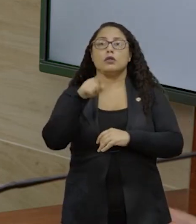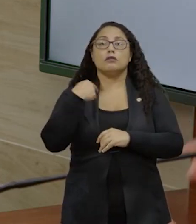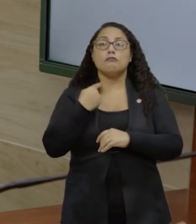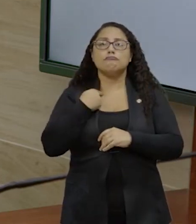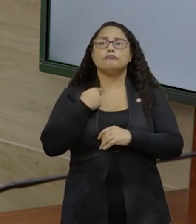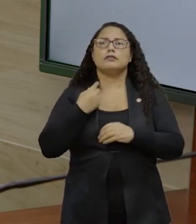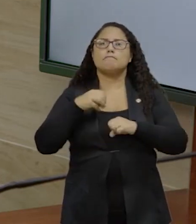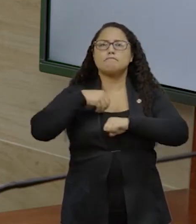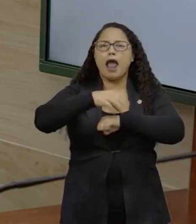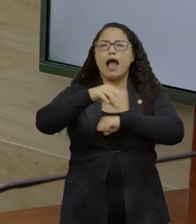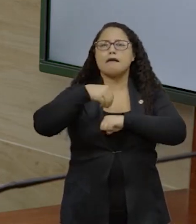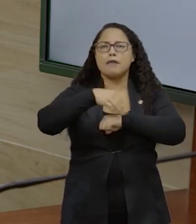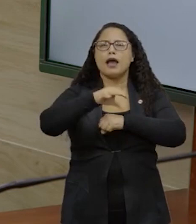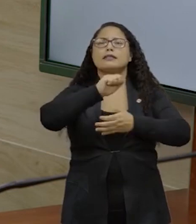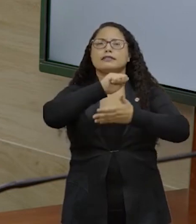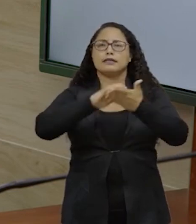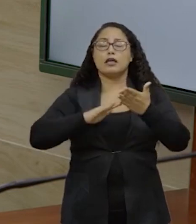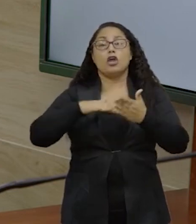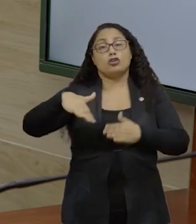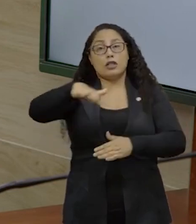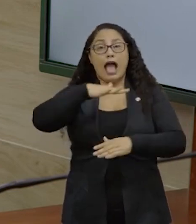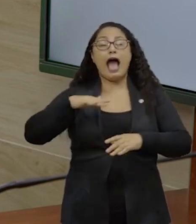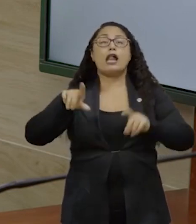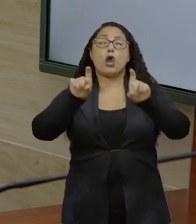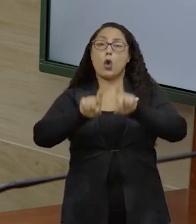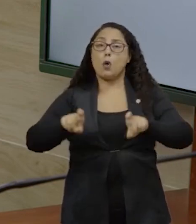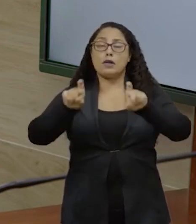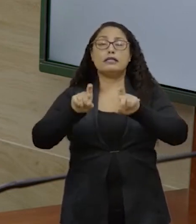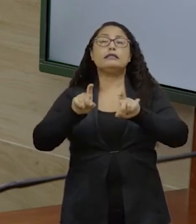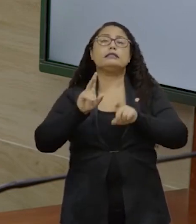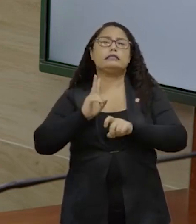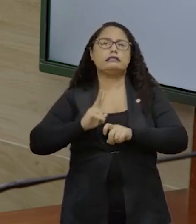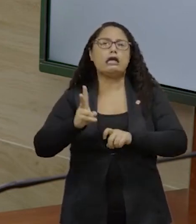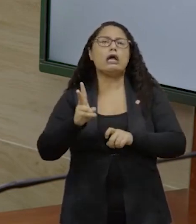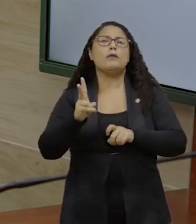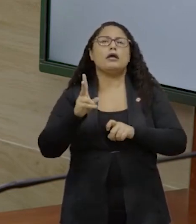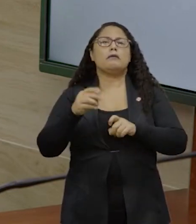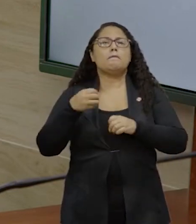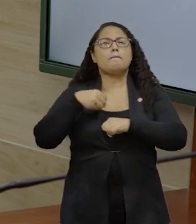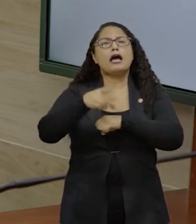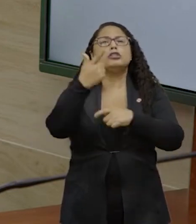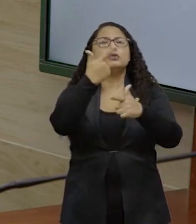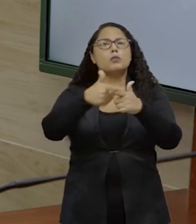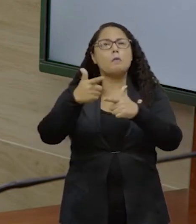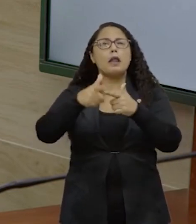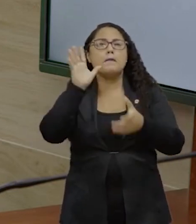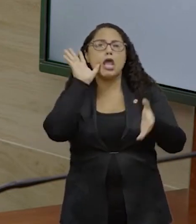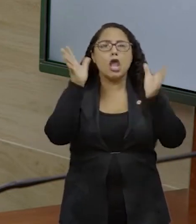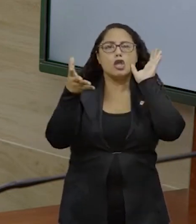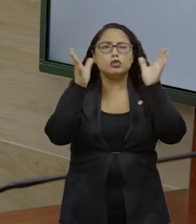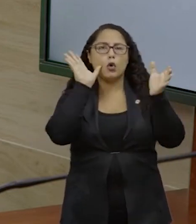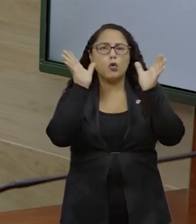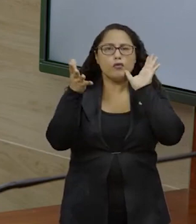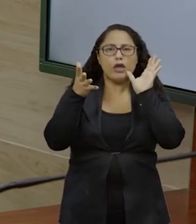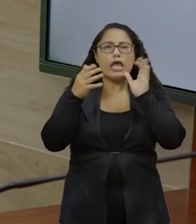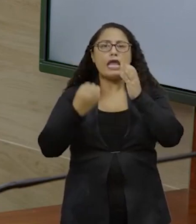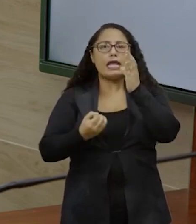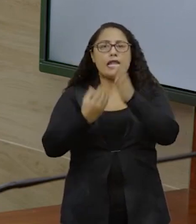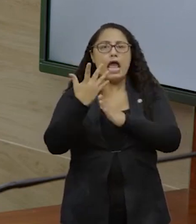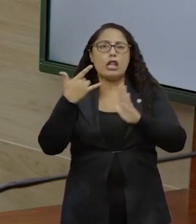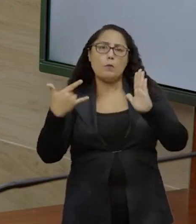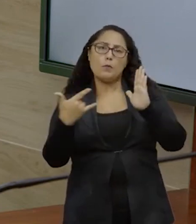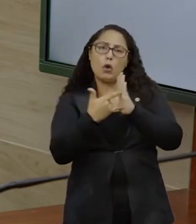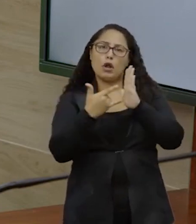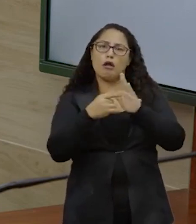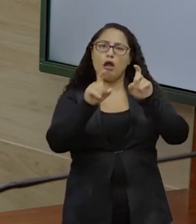gente passa muitos exercícios, né. Eu sou da área da computação, então a gente normalmente passa alguns problemas, né, que ele vai ter que resolver criando